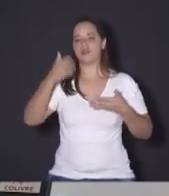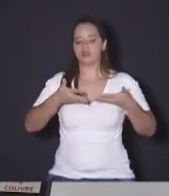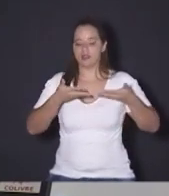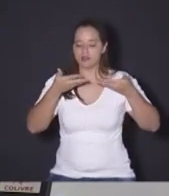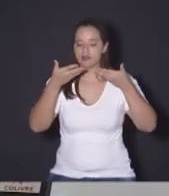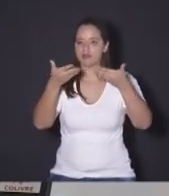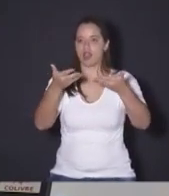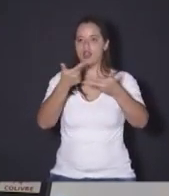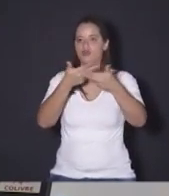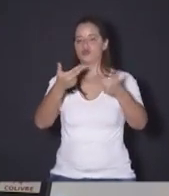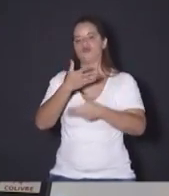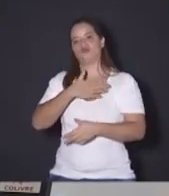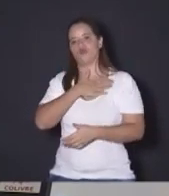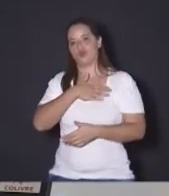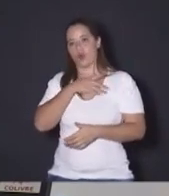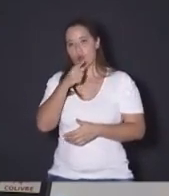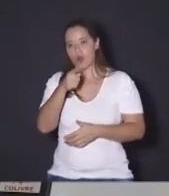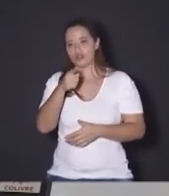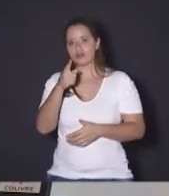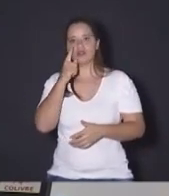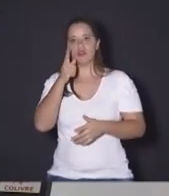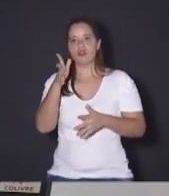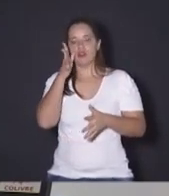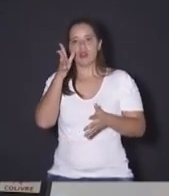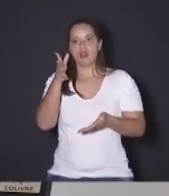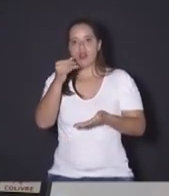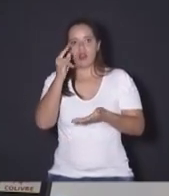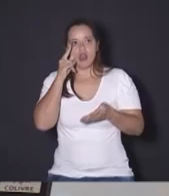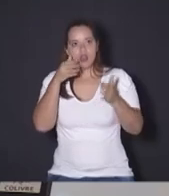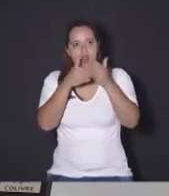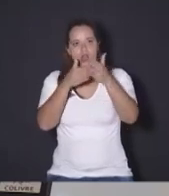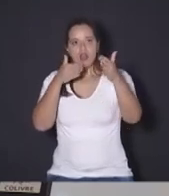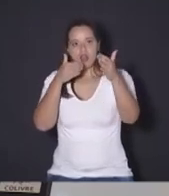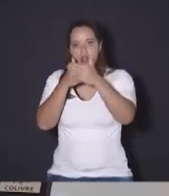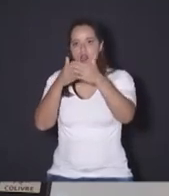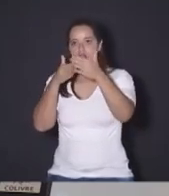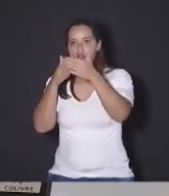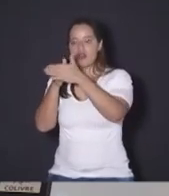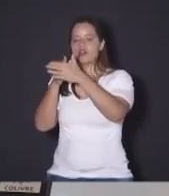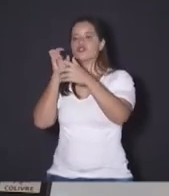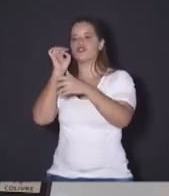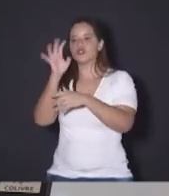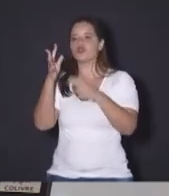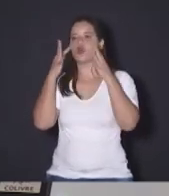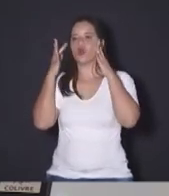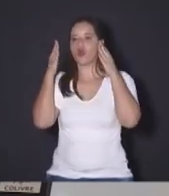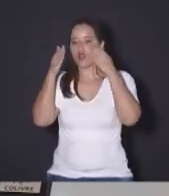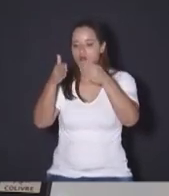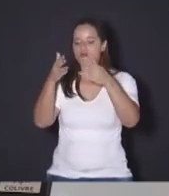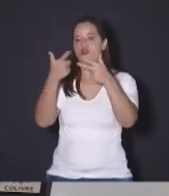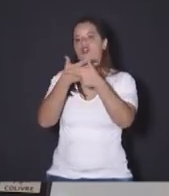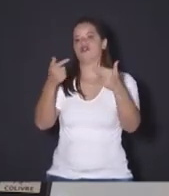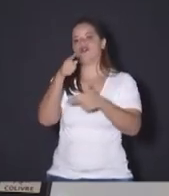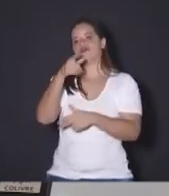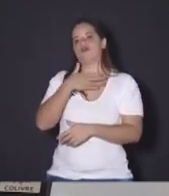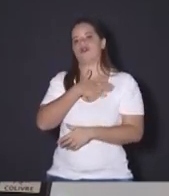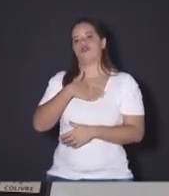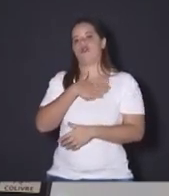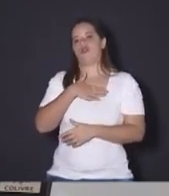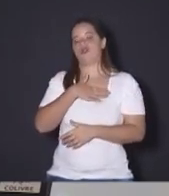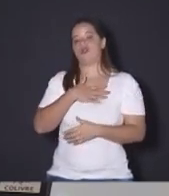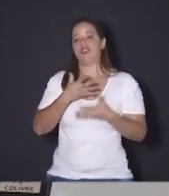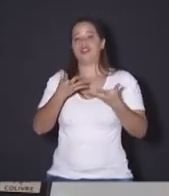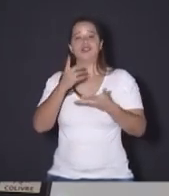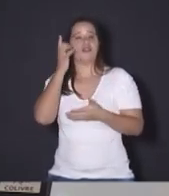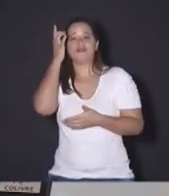o que você gosta você fica cada vez mais limitado a ver apenas aquilo que você gosta então